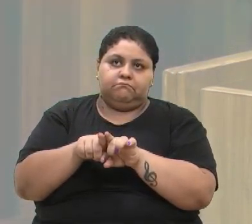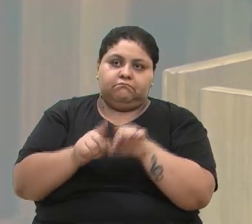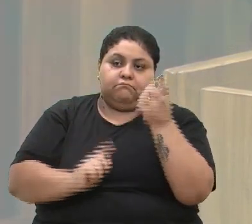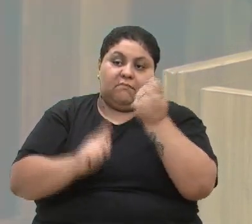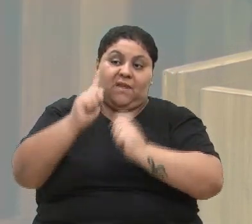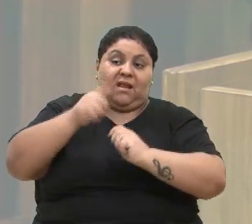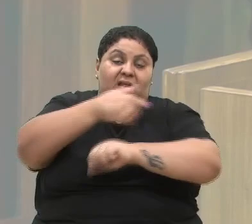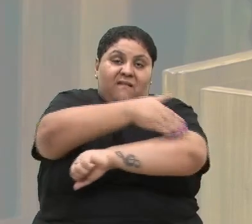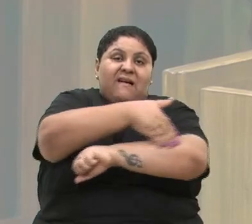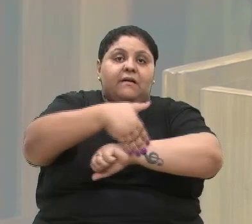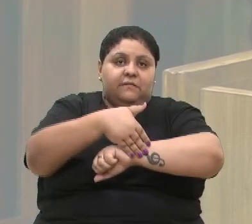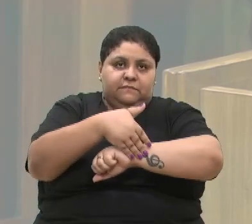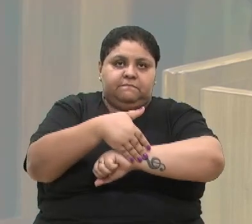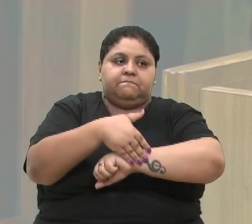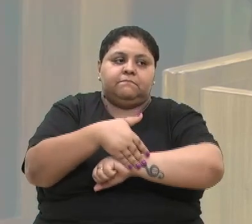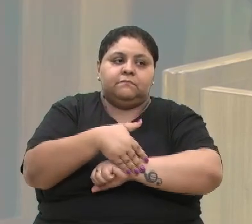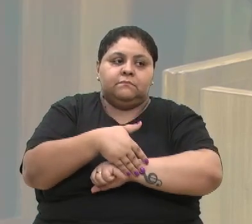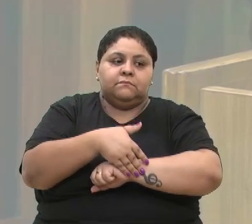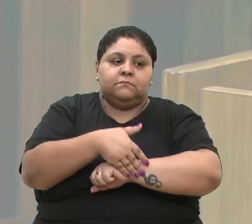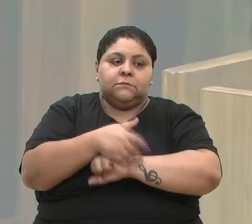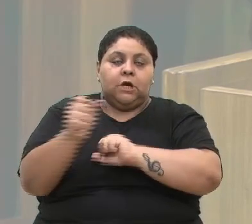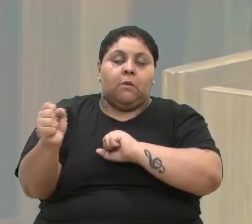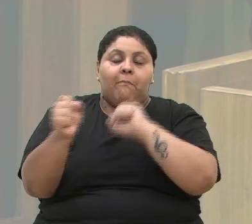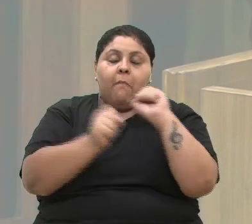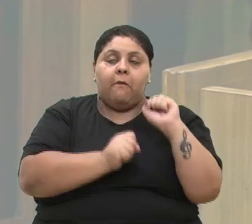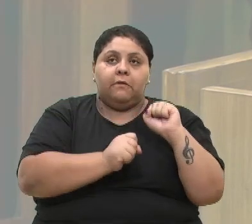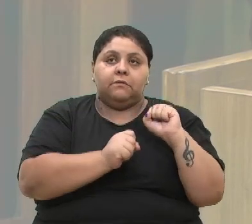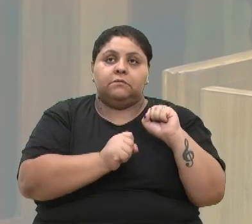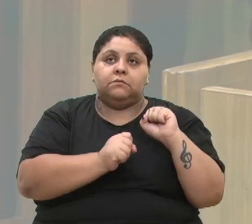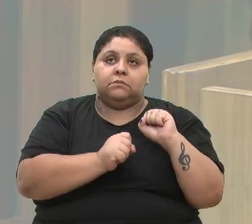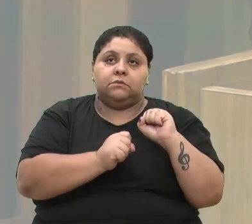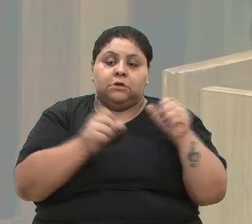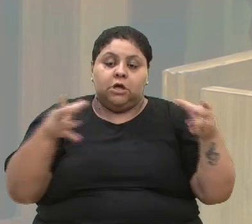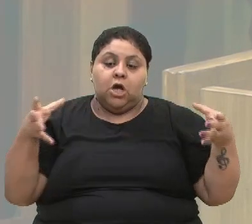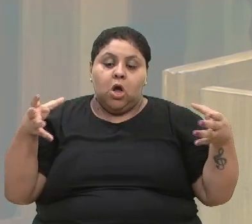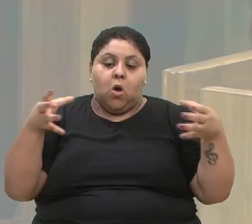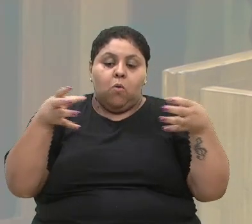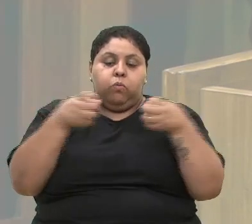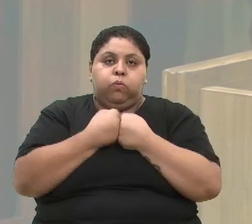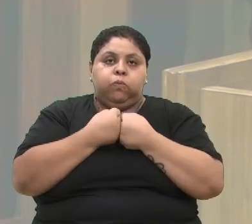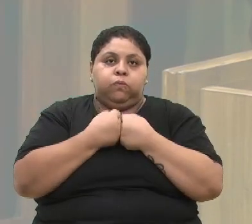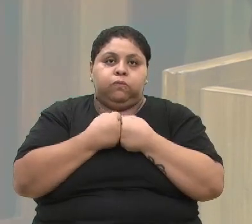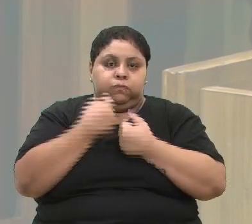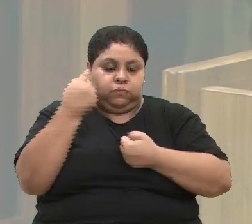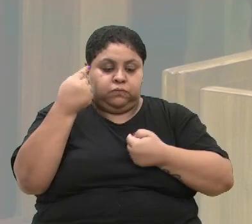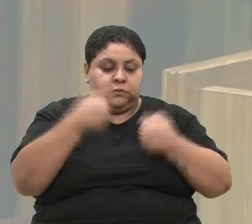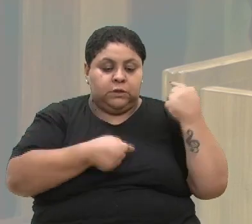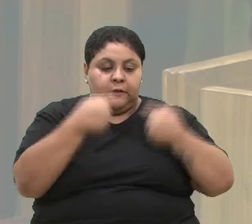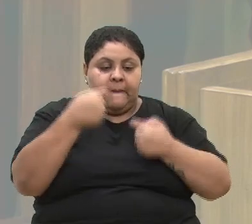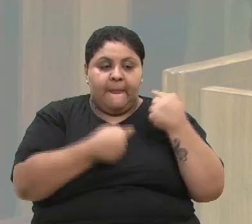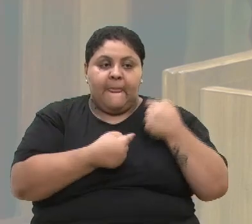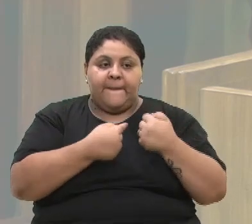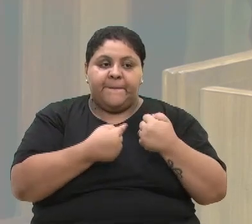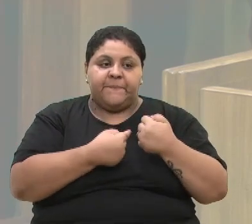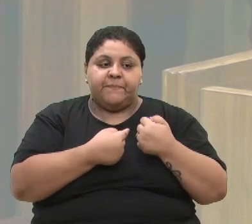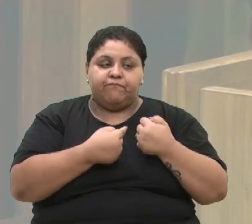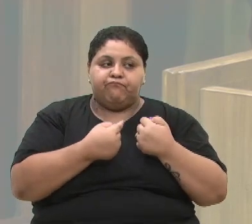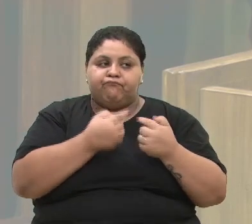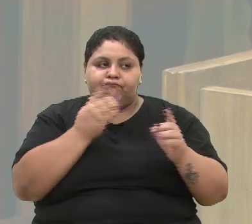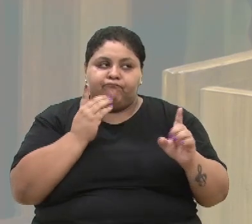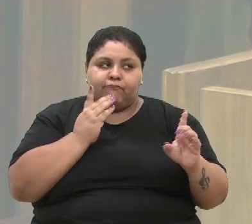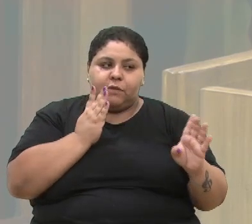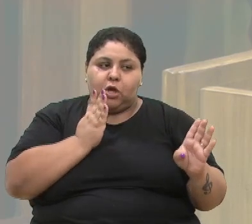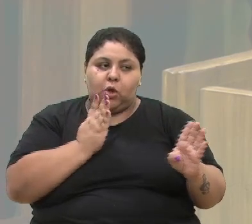Rua, para que nós possamos se juntar e discutir, achar um meio